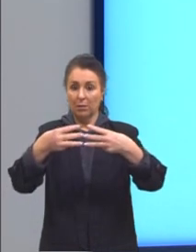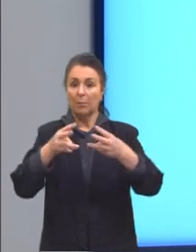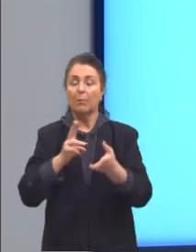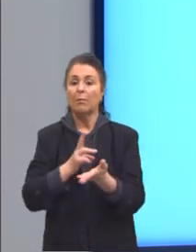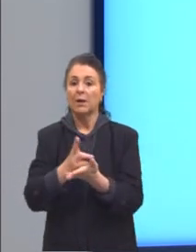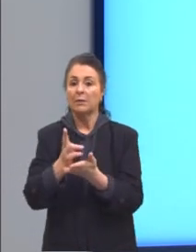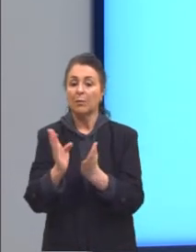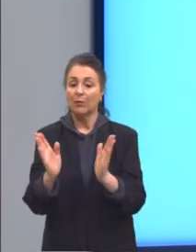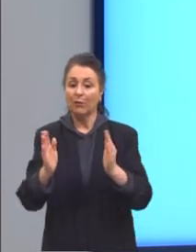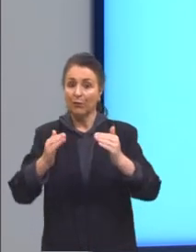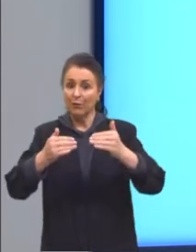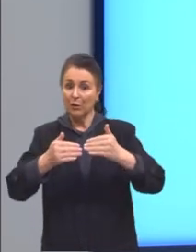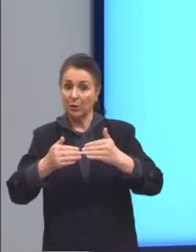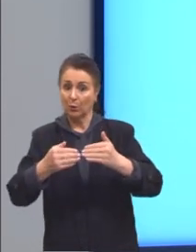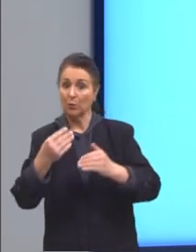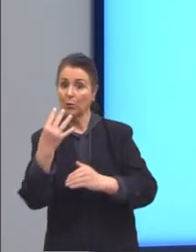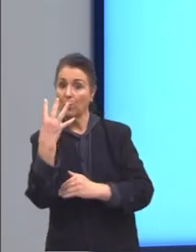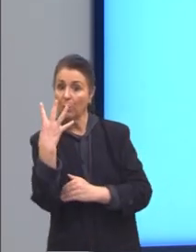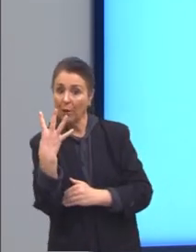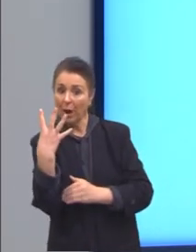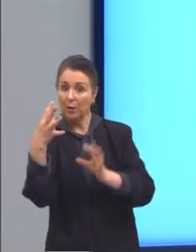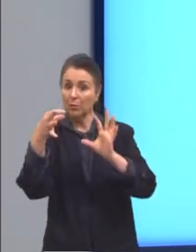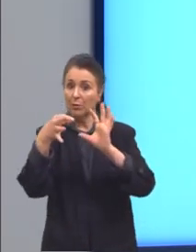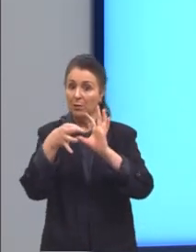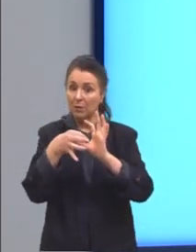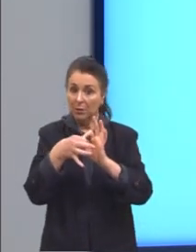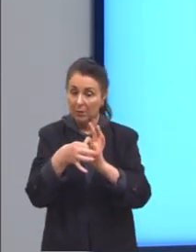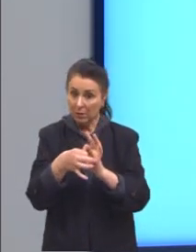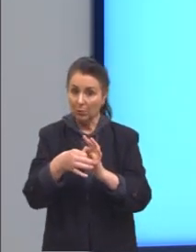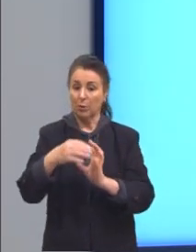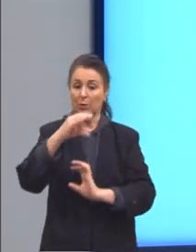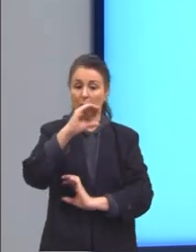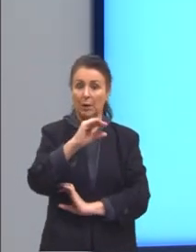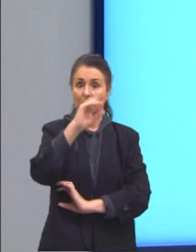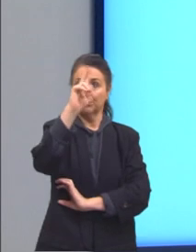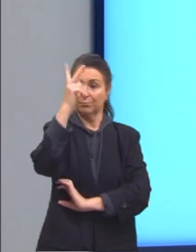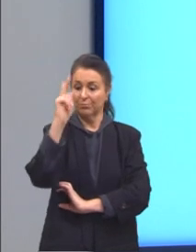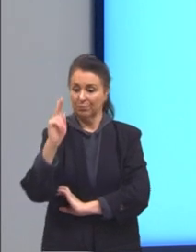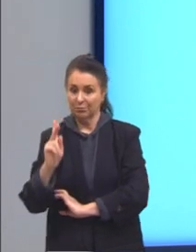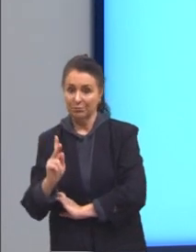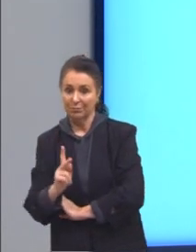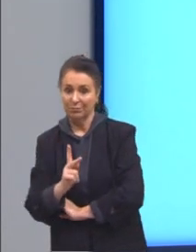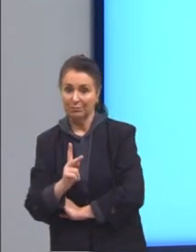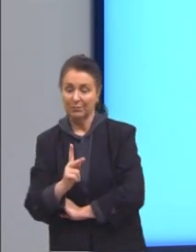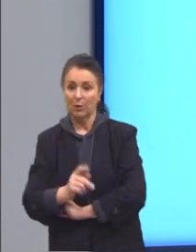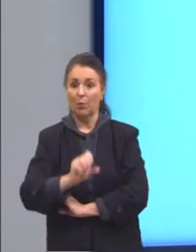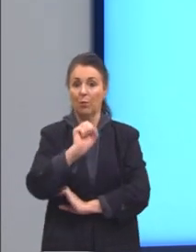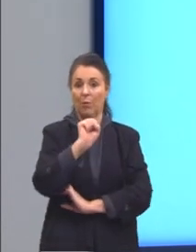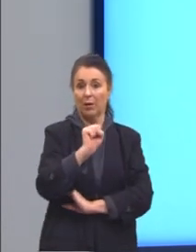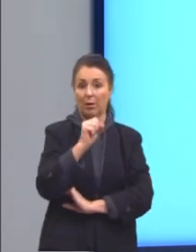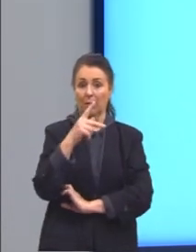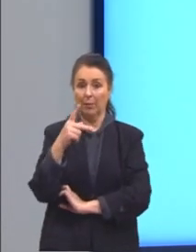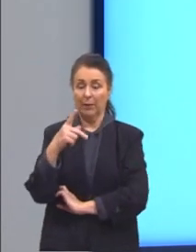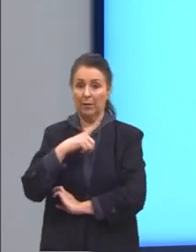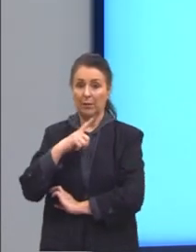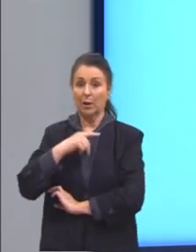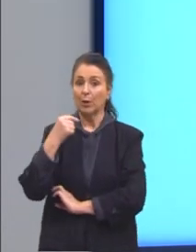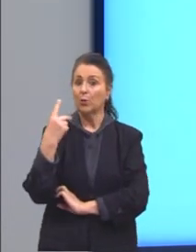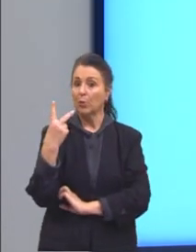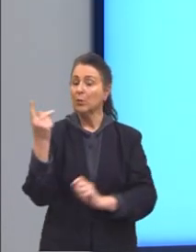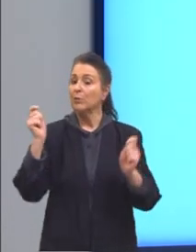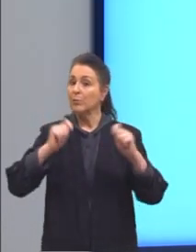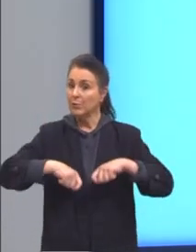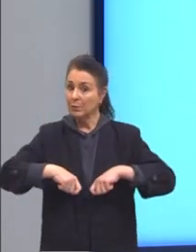sempre fechando as quatro ligações porque eu tenho quatro orbitais incompletos então não SP eu vou ter duas